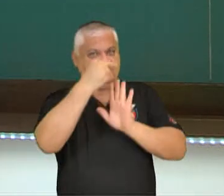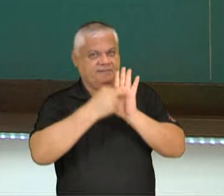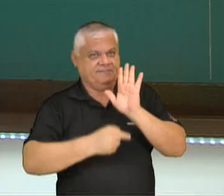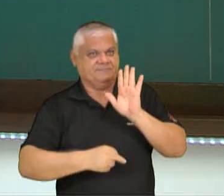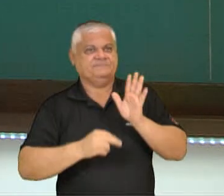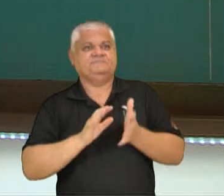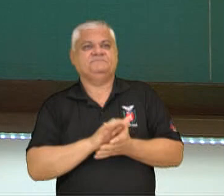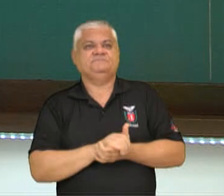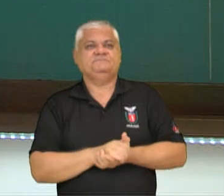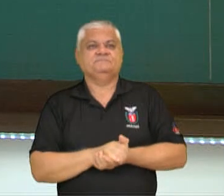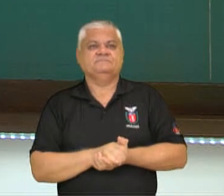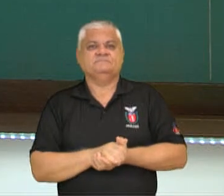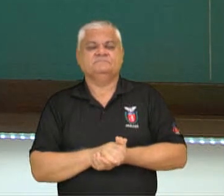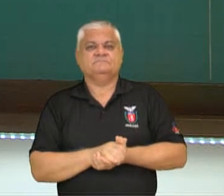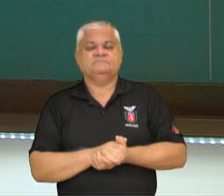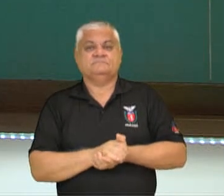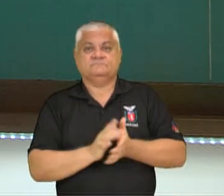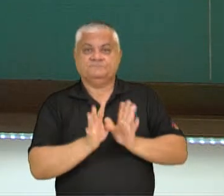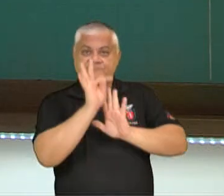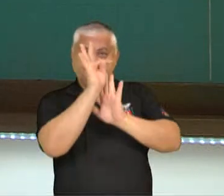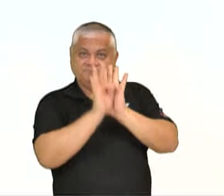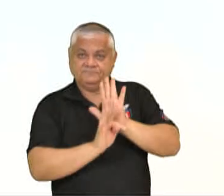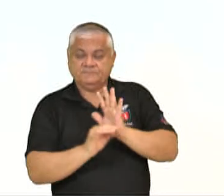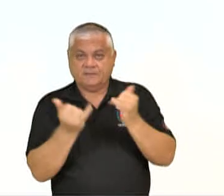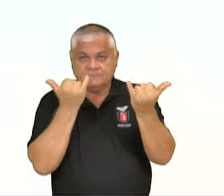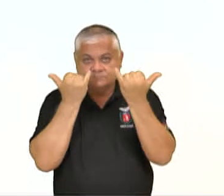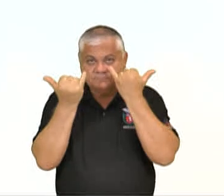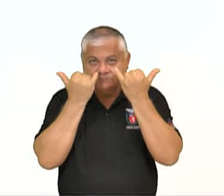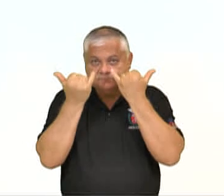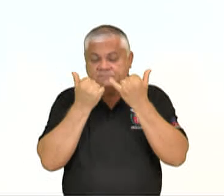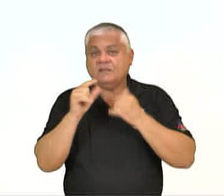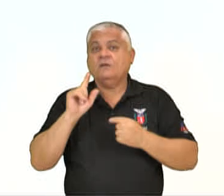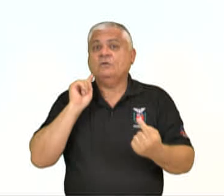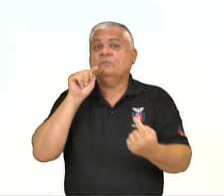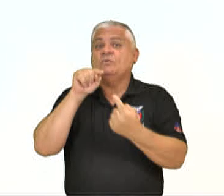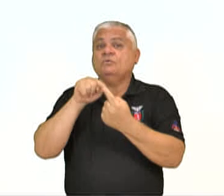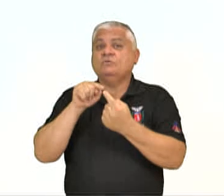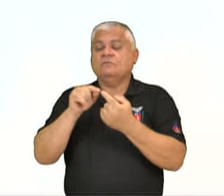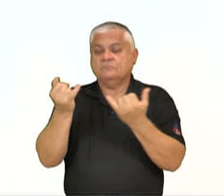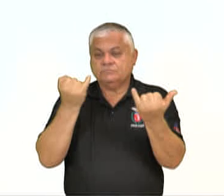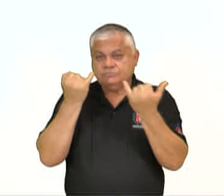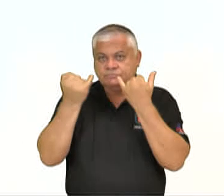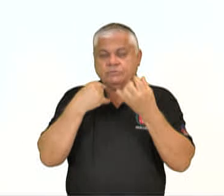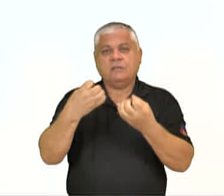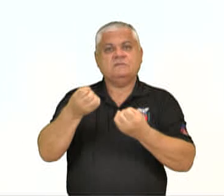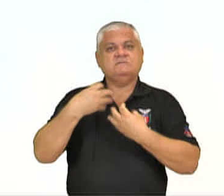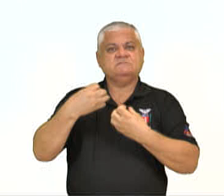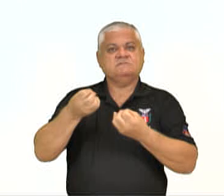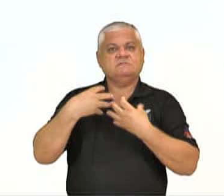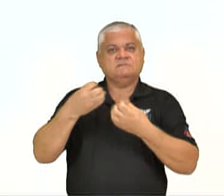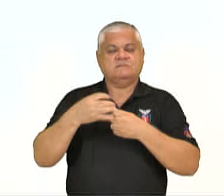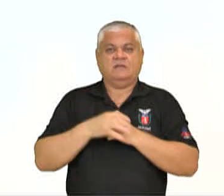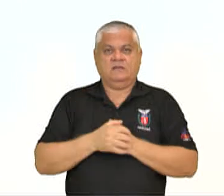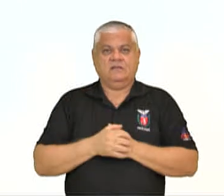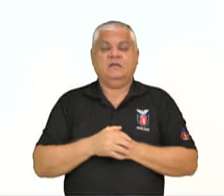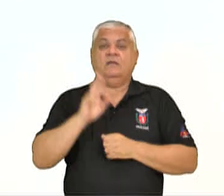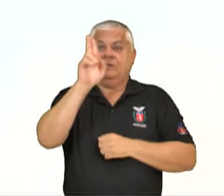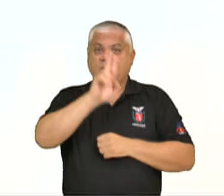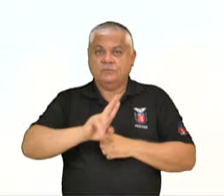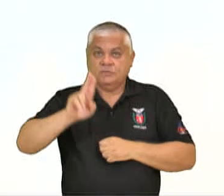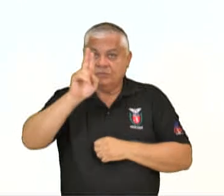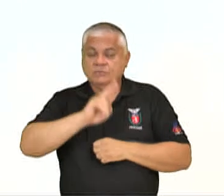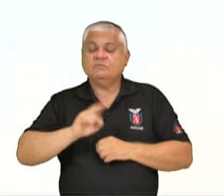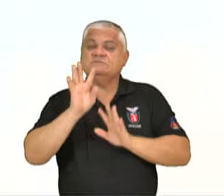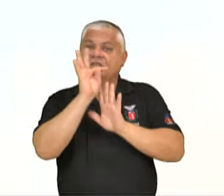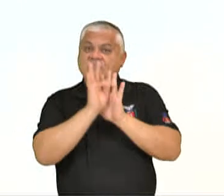texto informativo. O texto informativo tem como função informar e ensinar. São utilizados textos